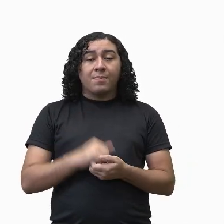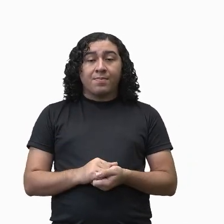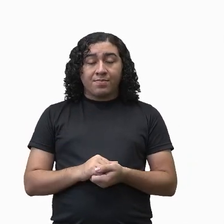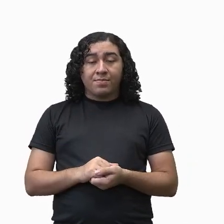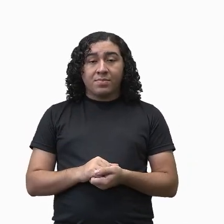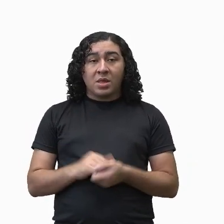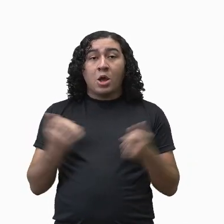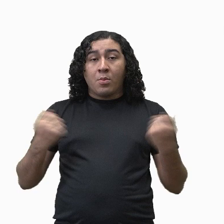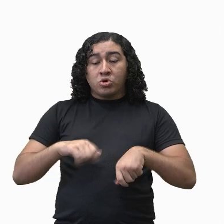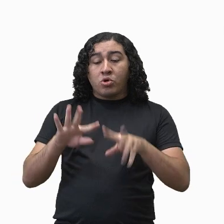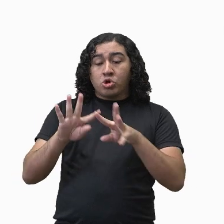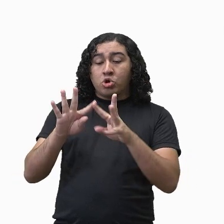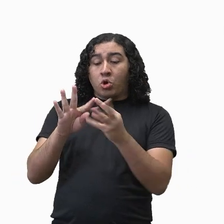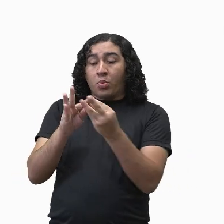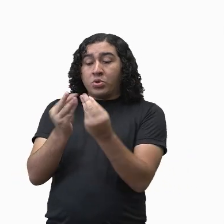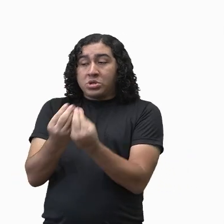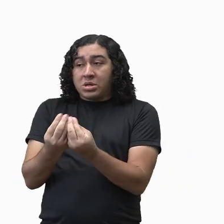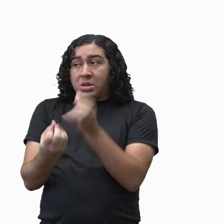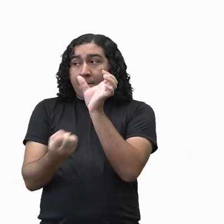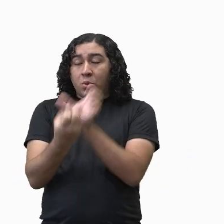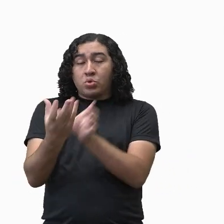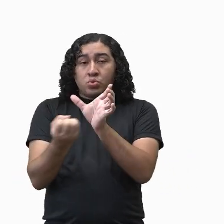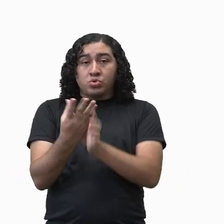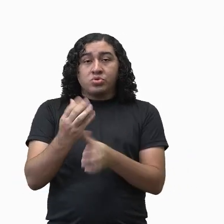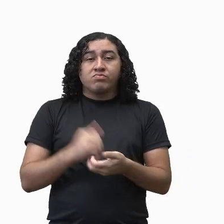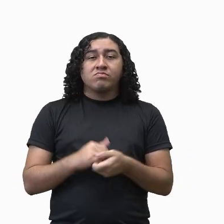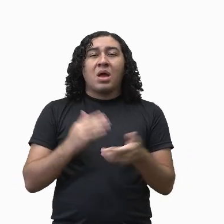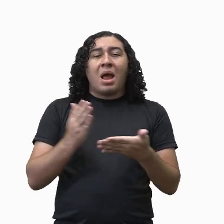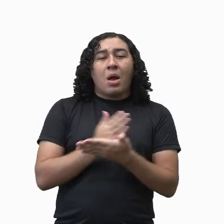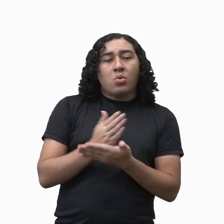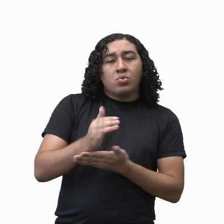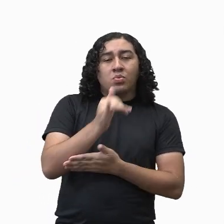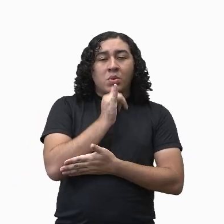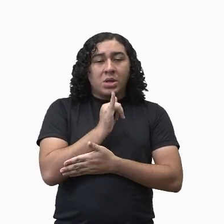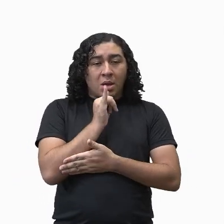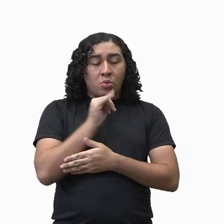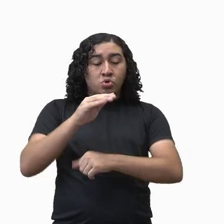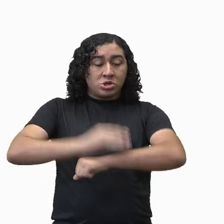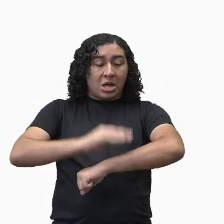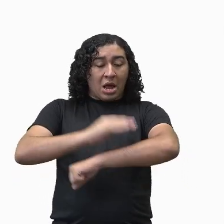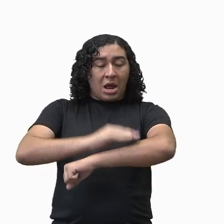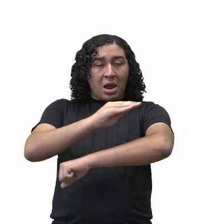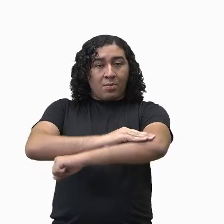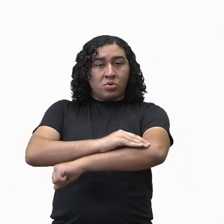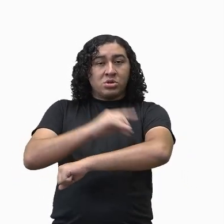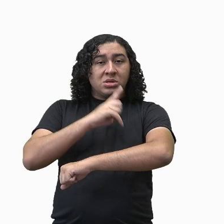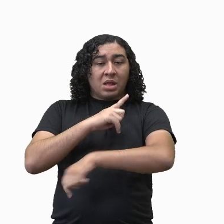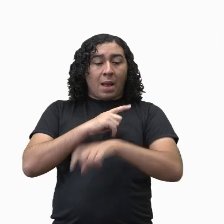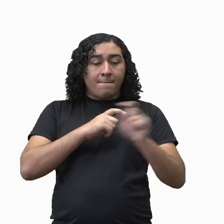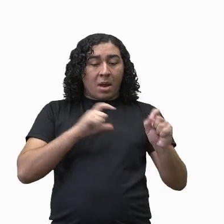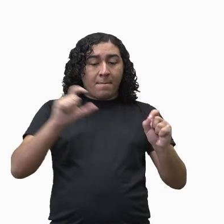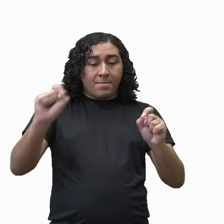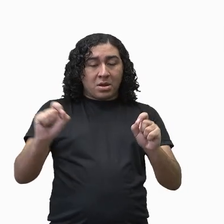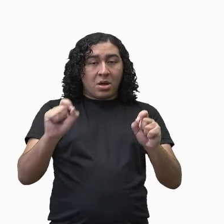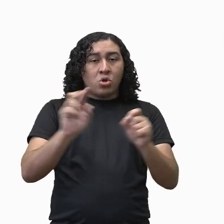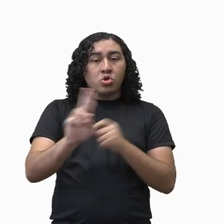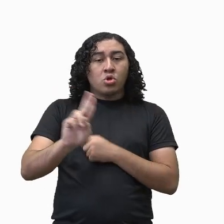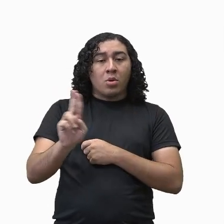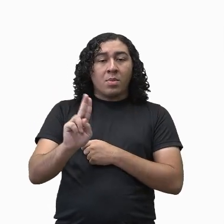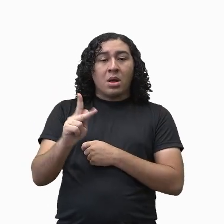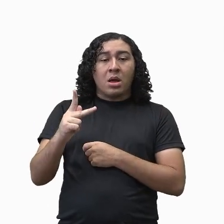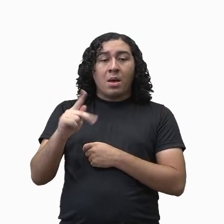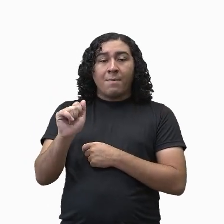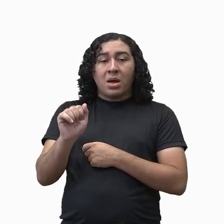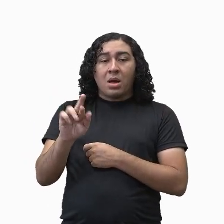produzem substâncias e alguns, como o sapo, têm um par de glândulas chamadas